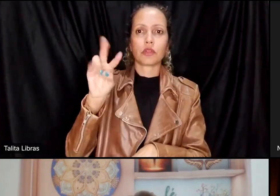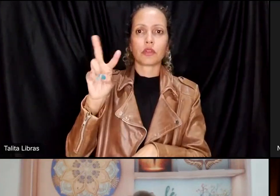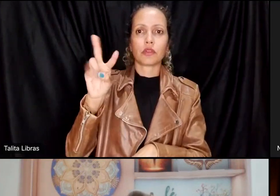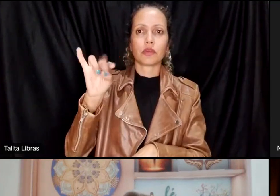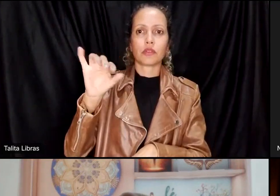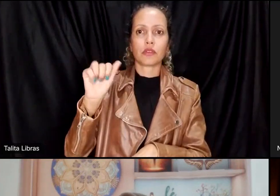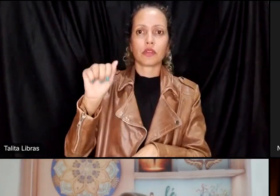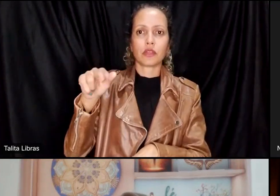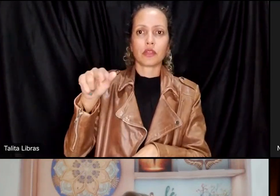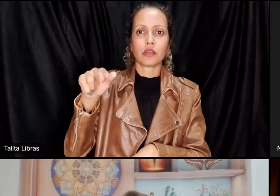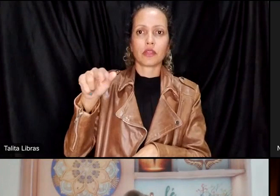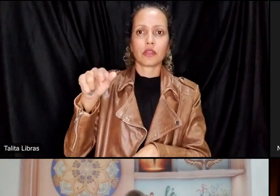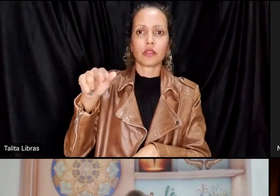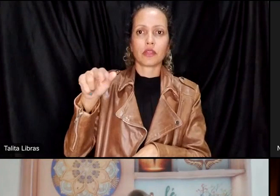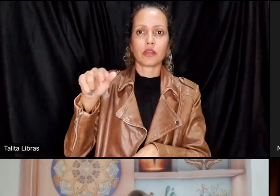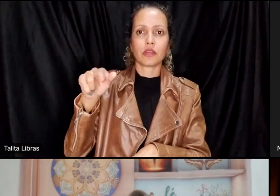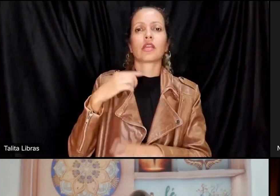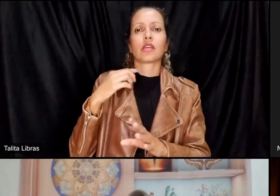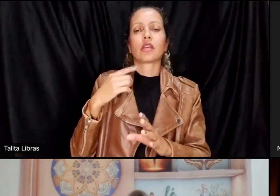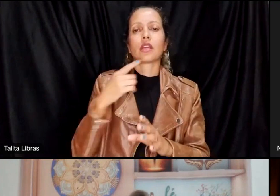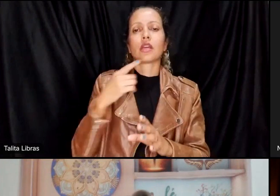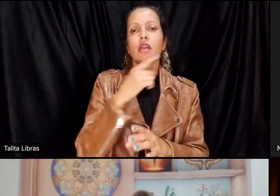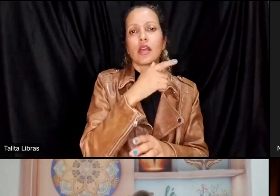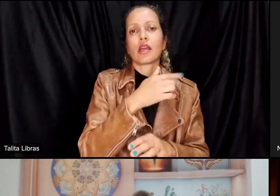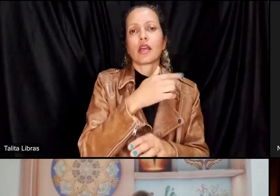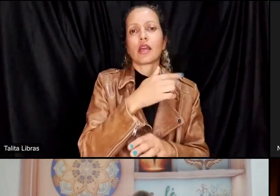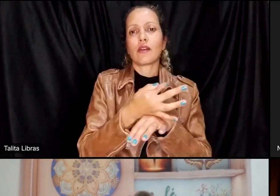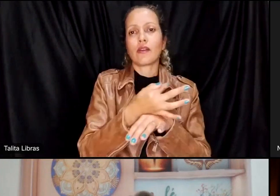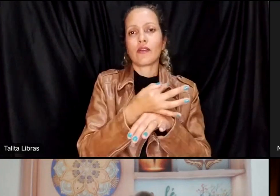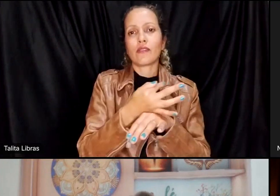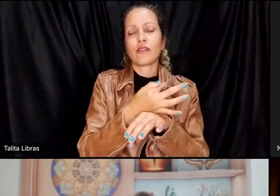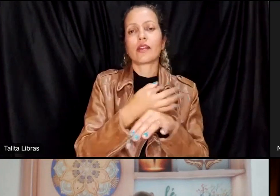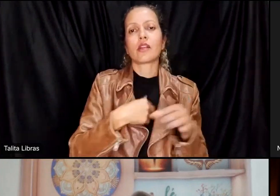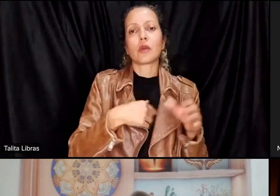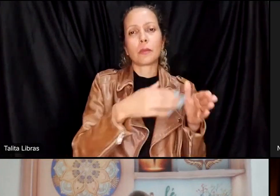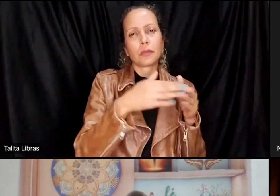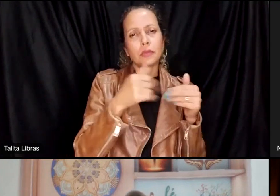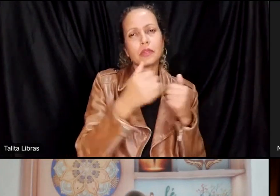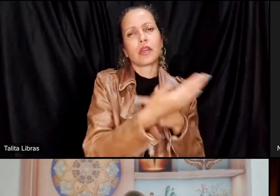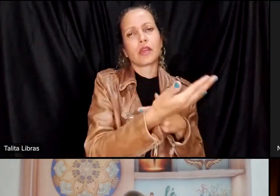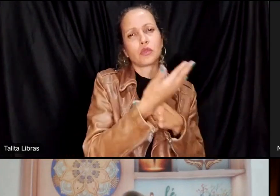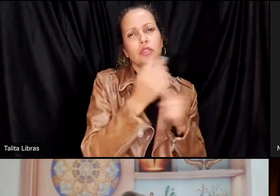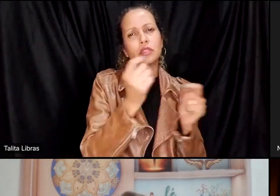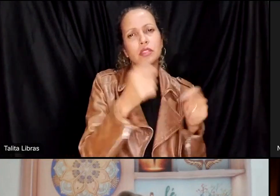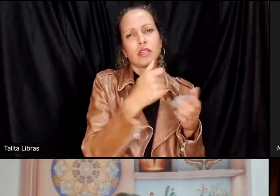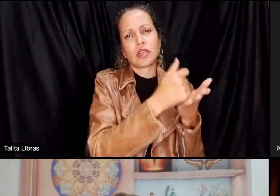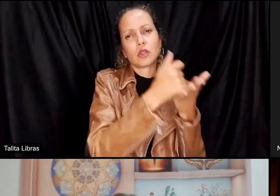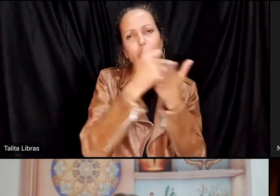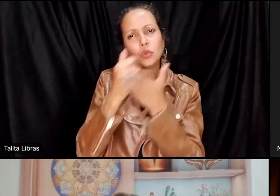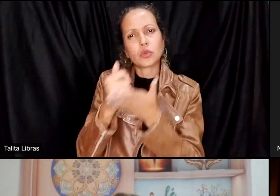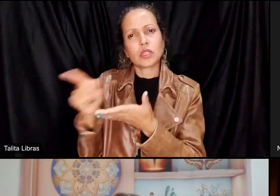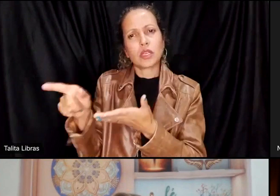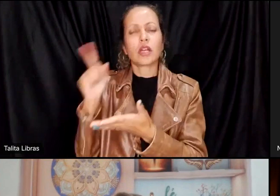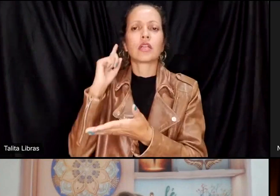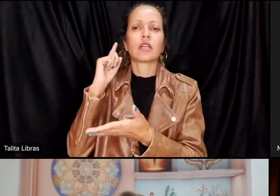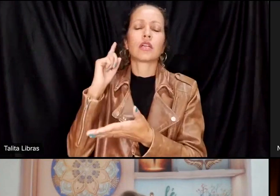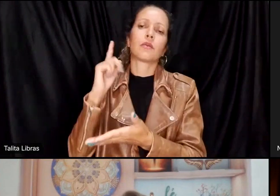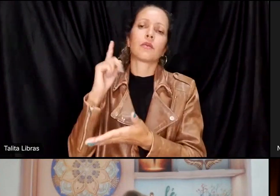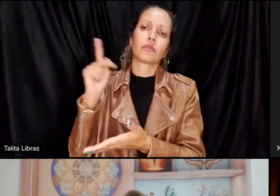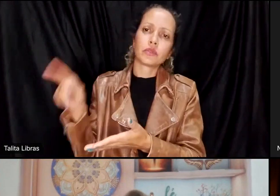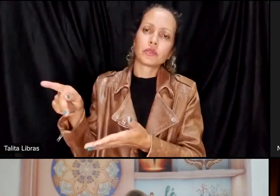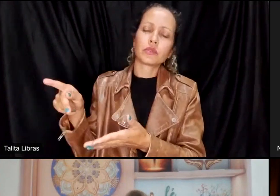Gladys a sair desse hotel. E ela até conseguiu um lugar lá perto da Unicamp, para ela ficar.